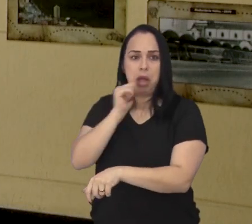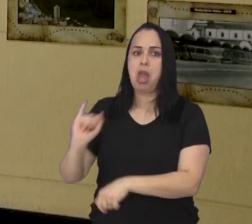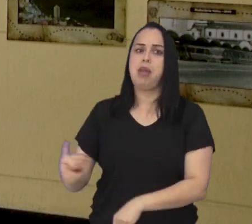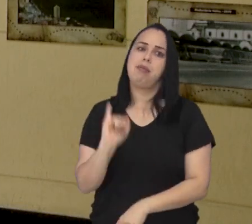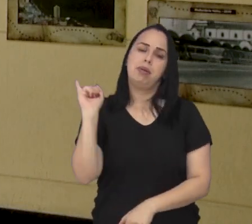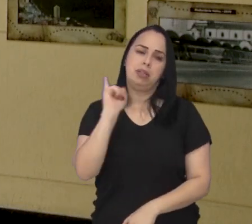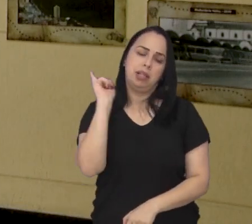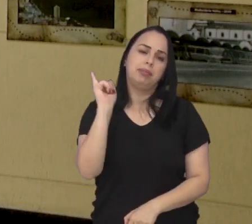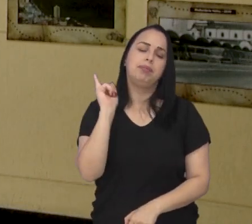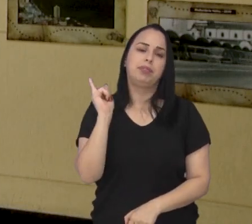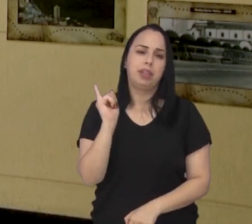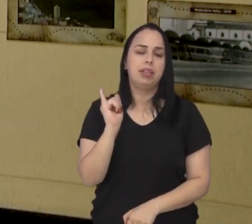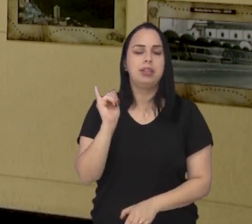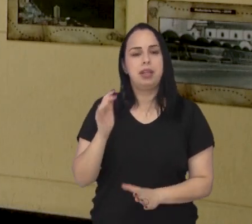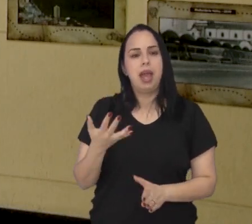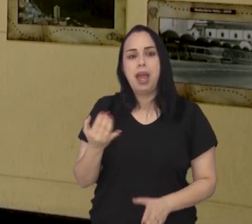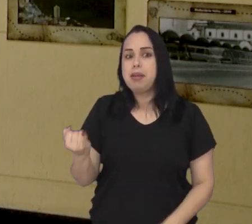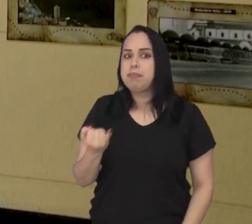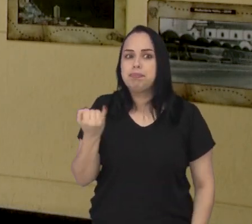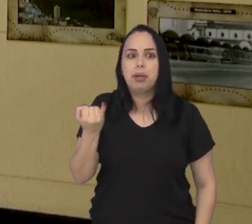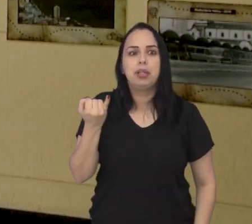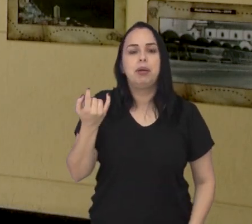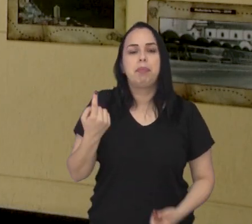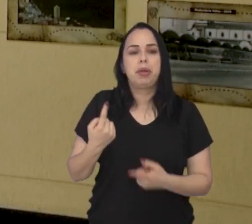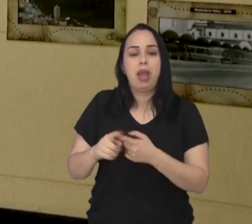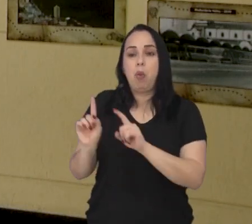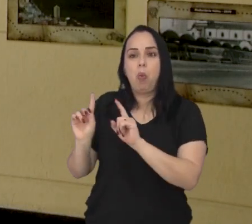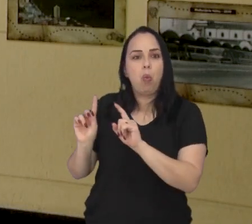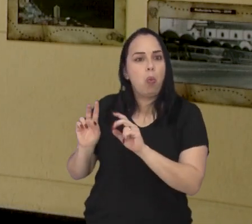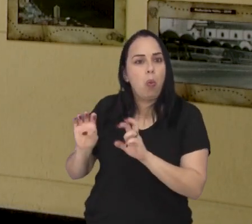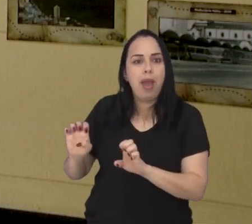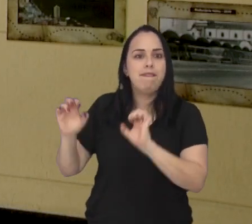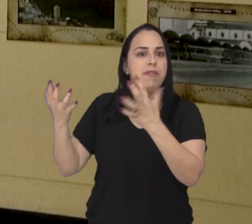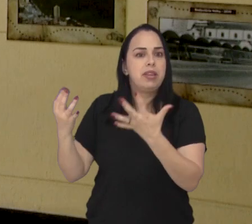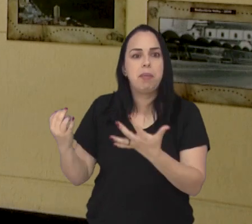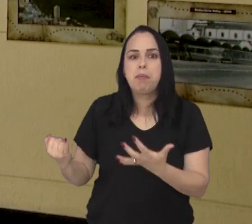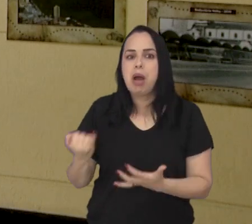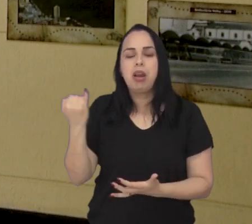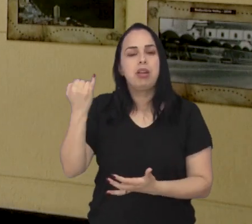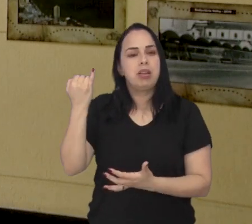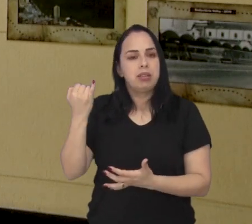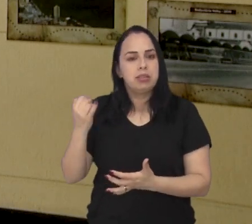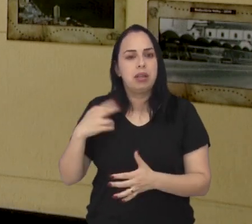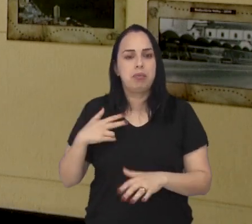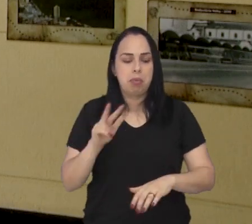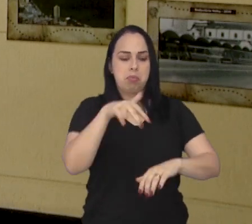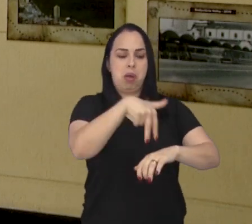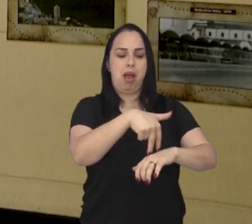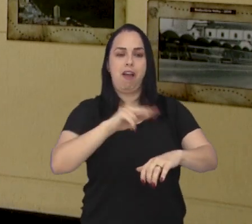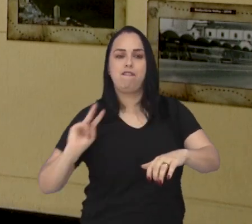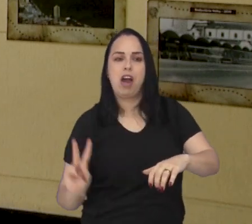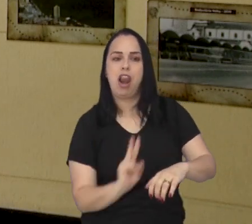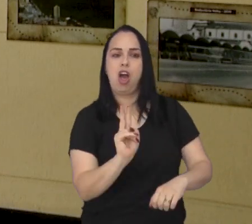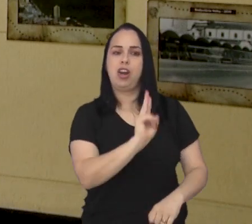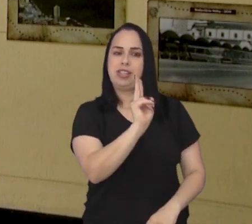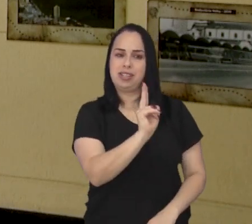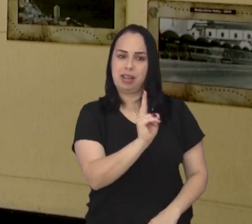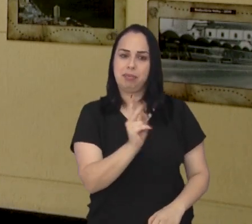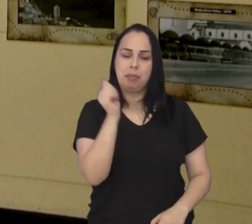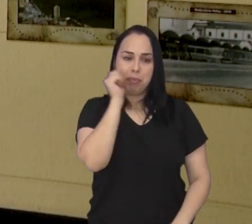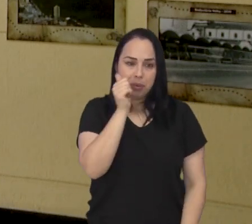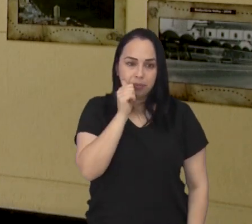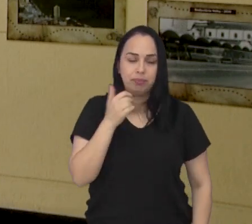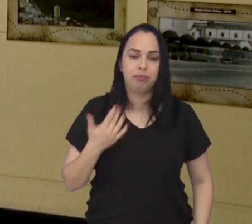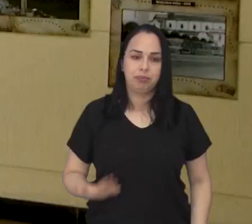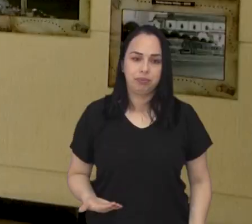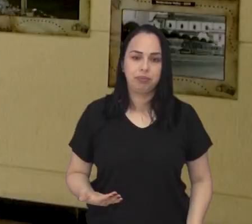região é muito importante eu acho que é é de suma importância esse evento uma valorização muito grande para o sexo feminino para